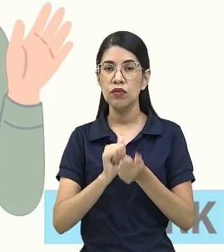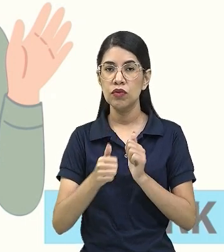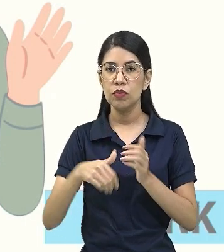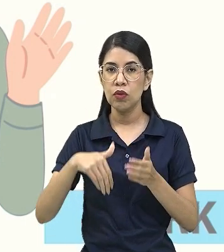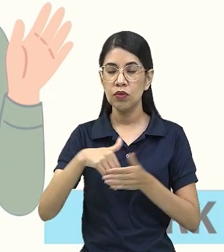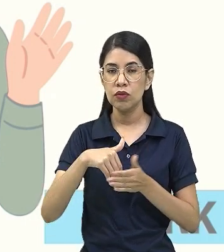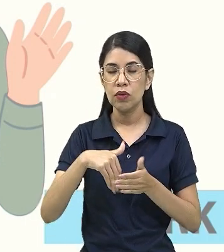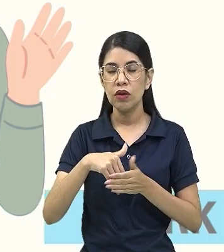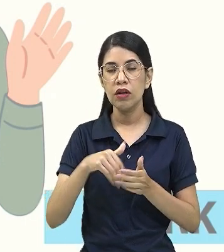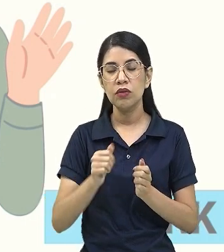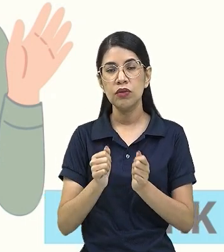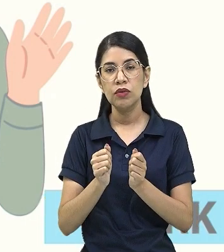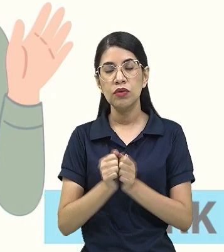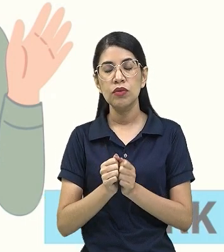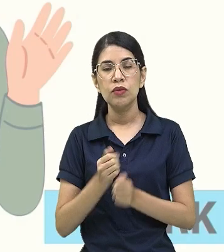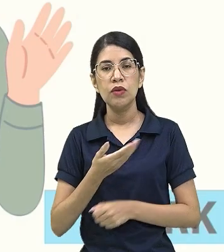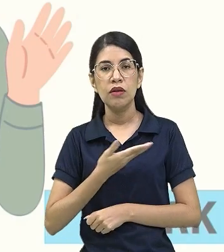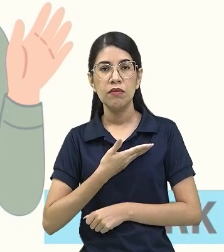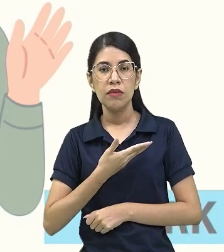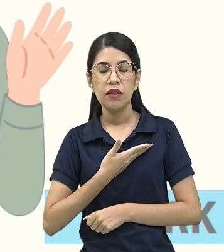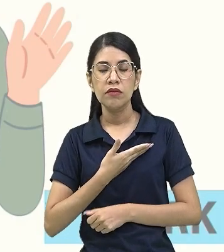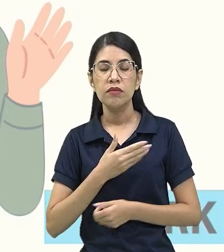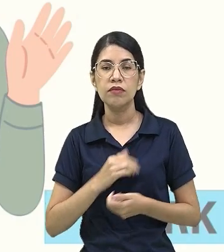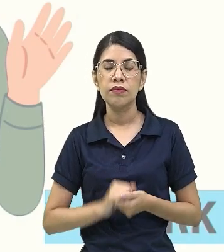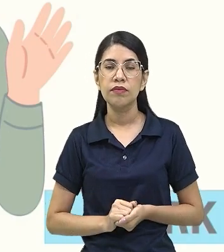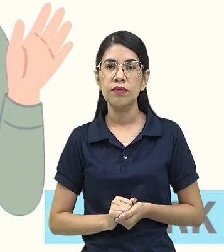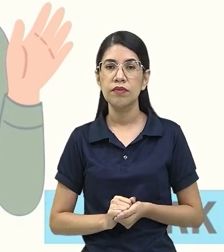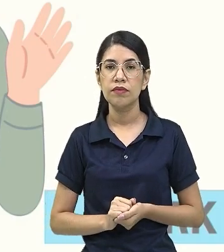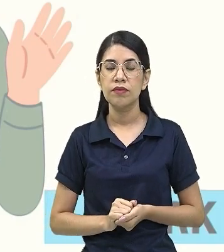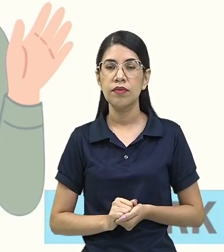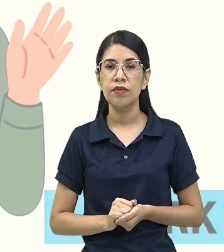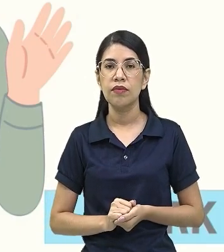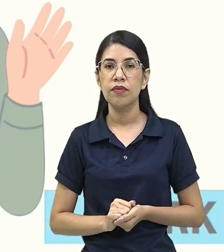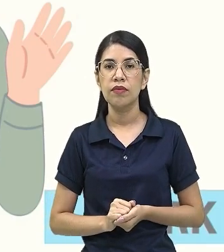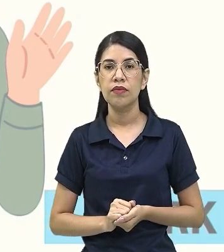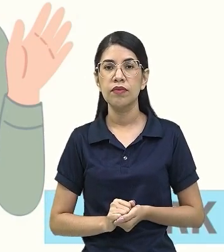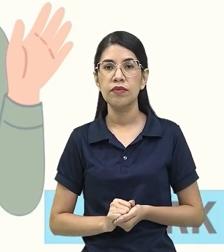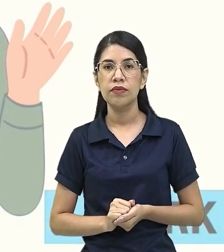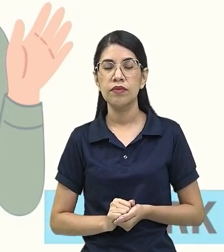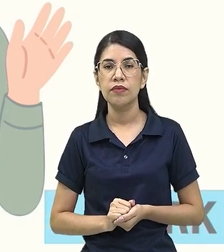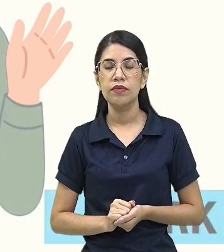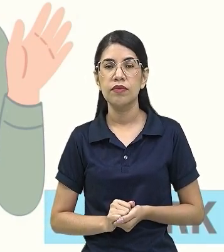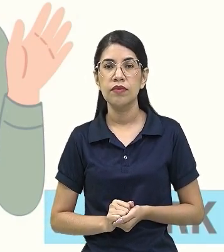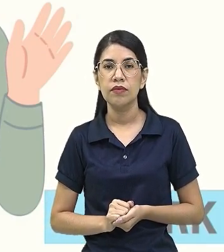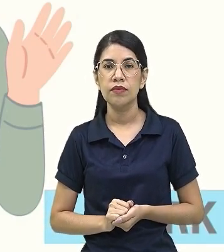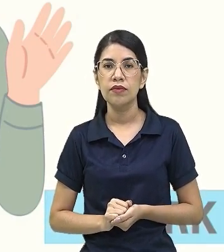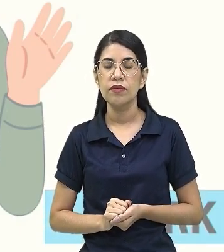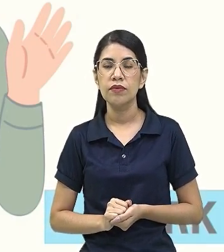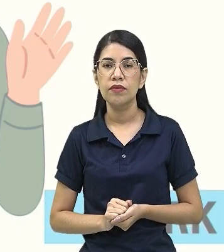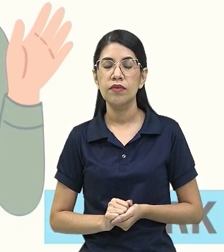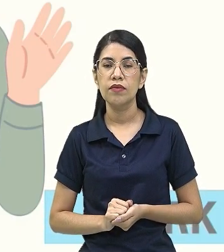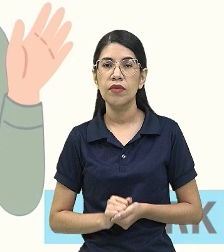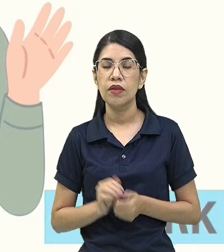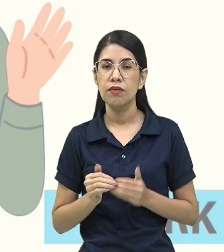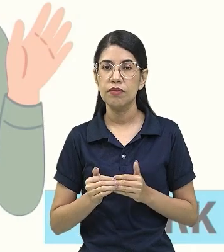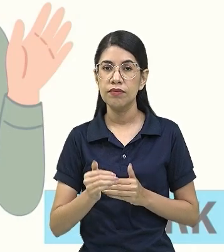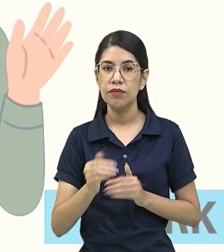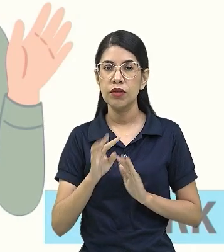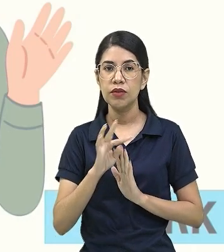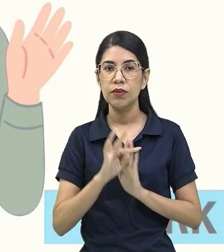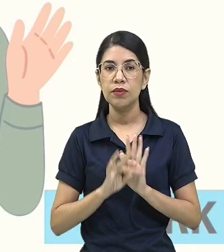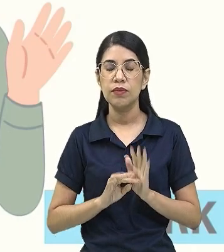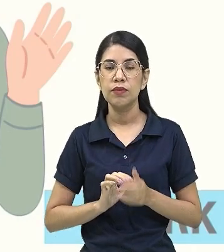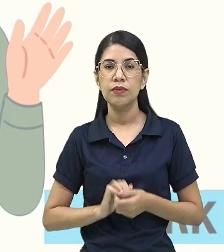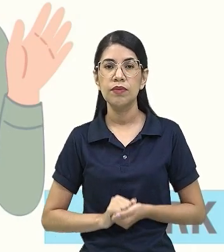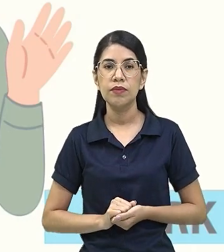futebol com os meus amigos. Então, I was playing football. Vamos continuar o nosso